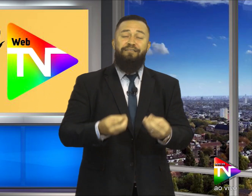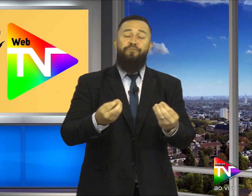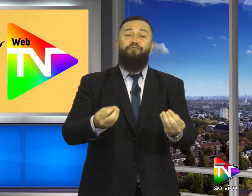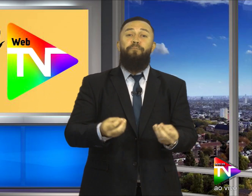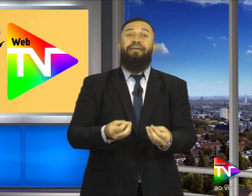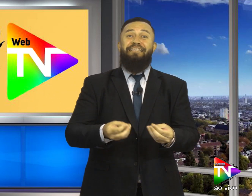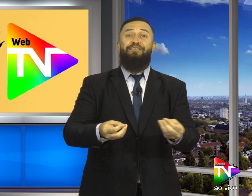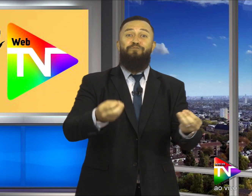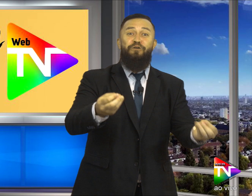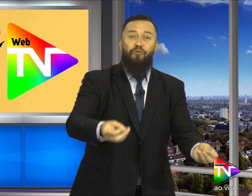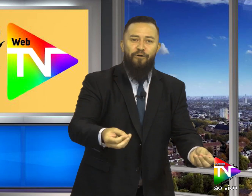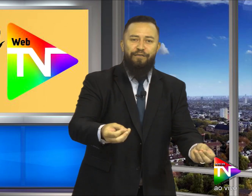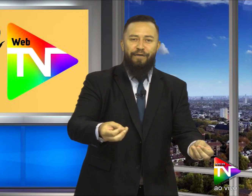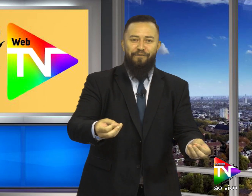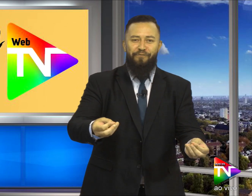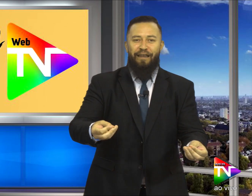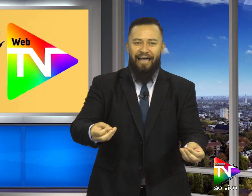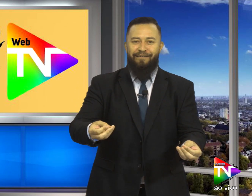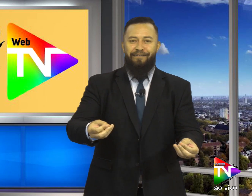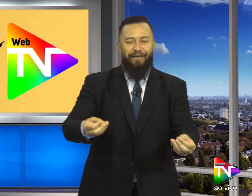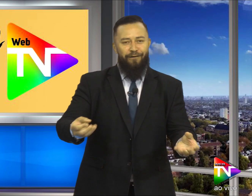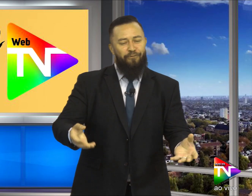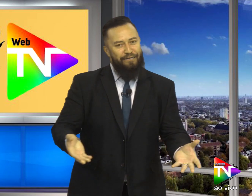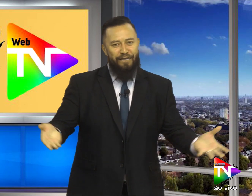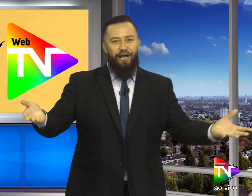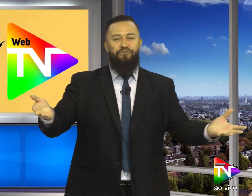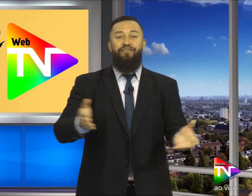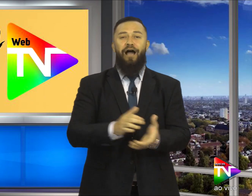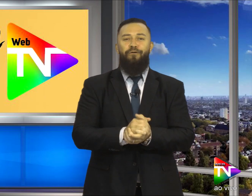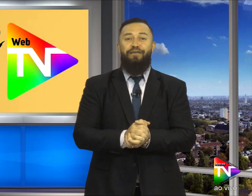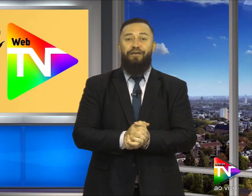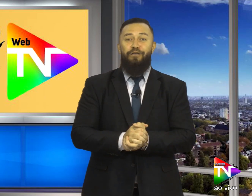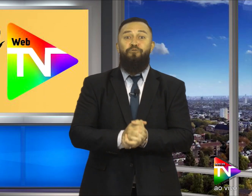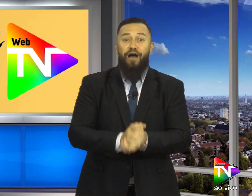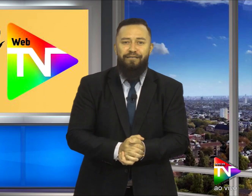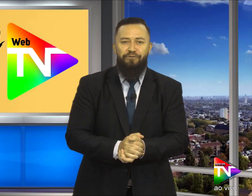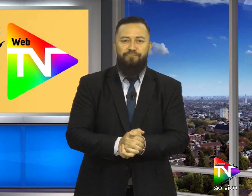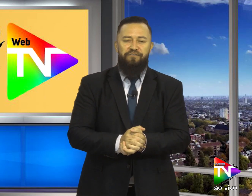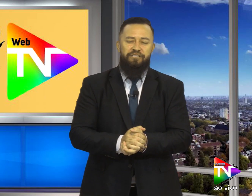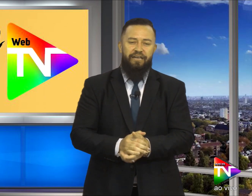Foi uma, mais ou menos uma prestação de conta que ele foi lá, né? Agora chegando o final aí